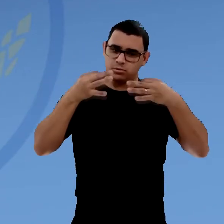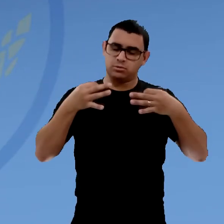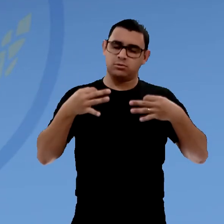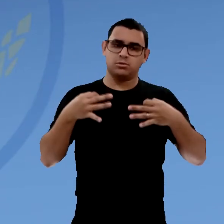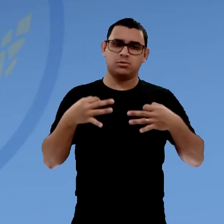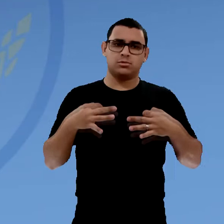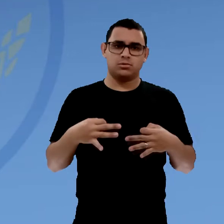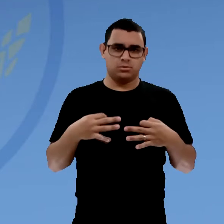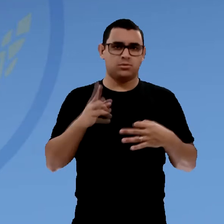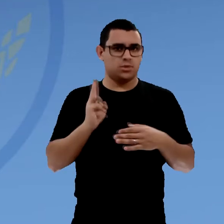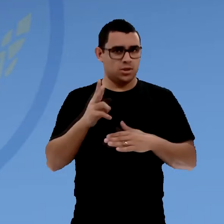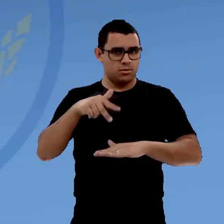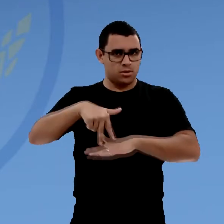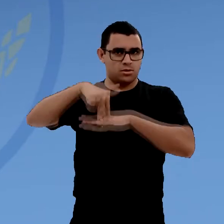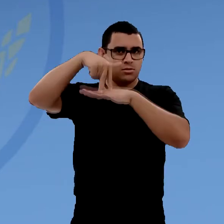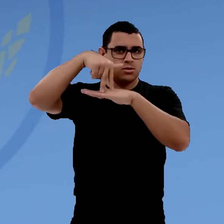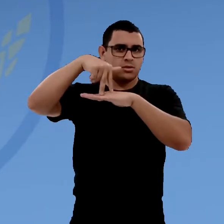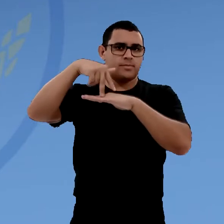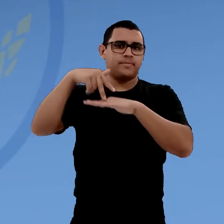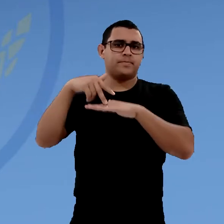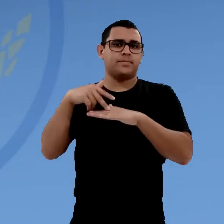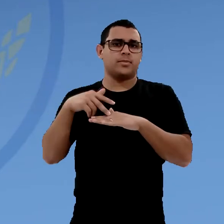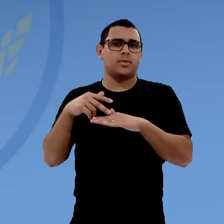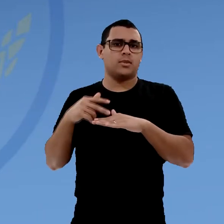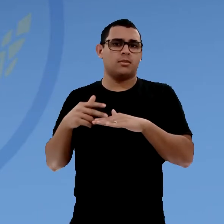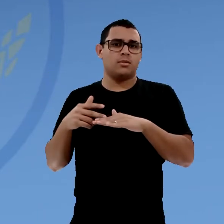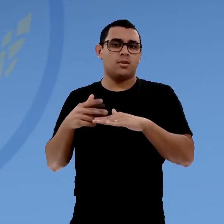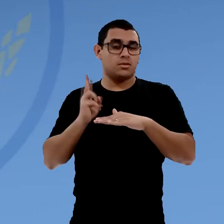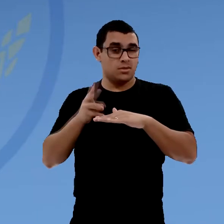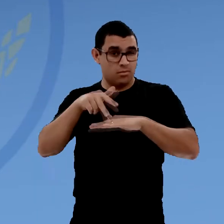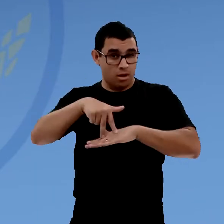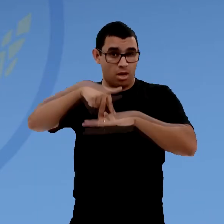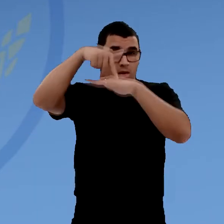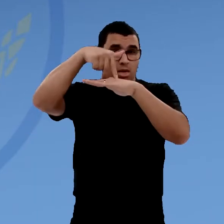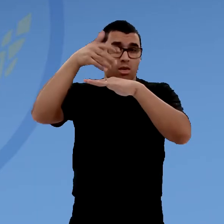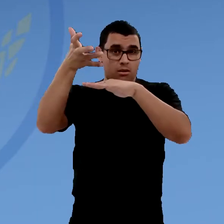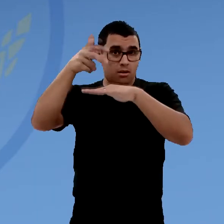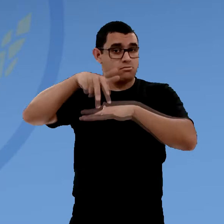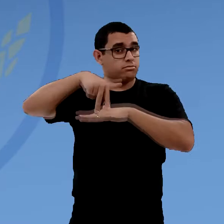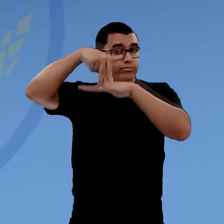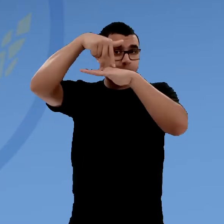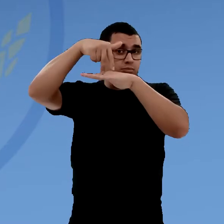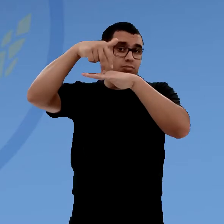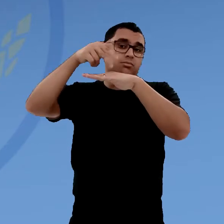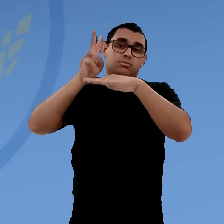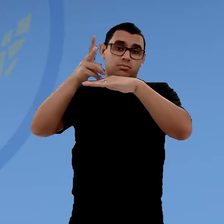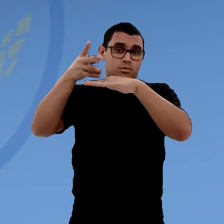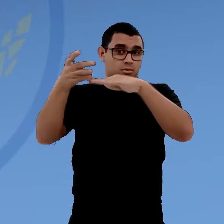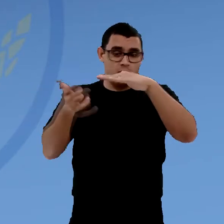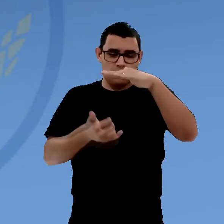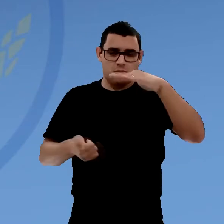estiver acima da hierarquia social não queira cair e não queira que